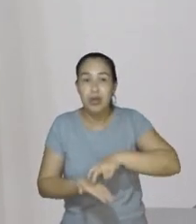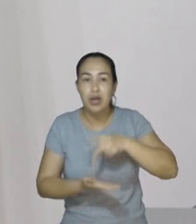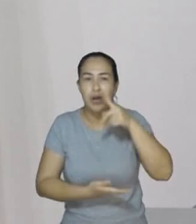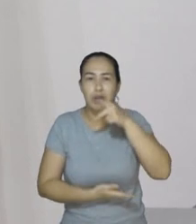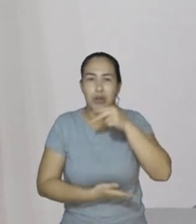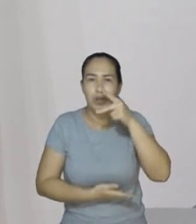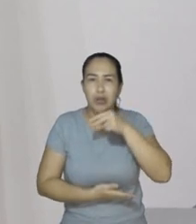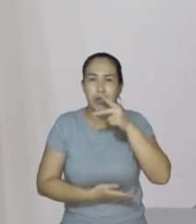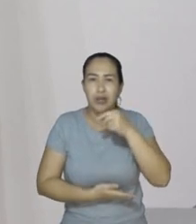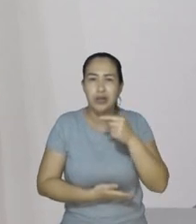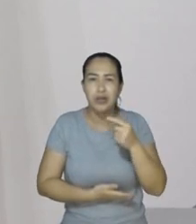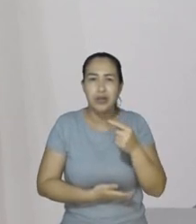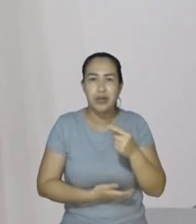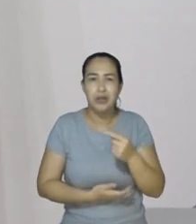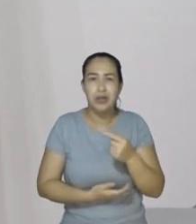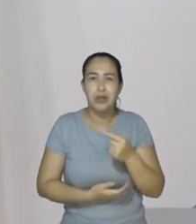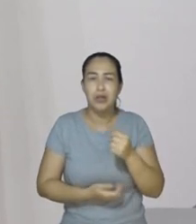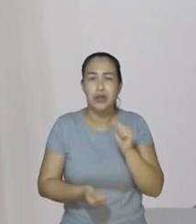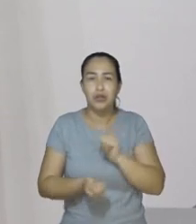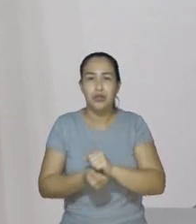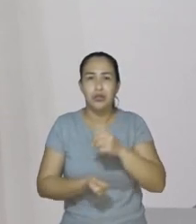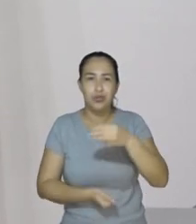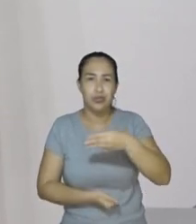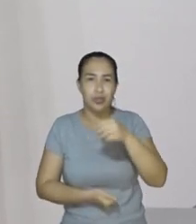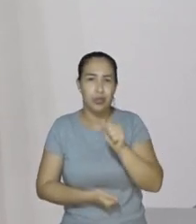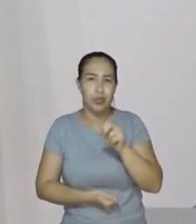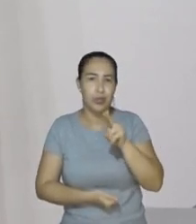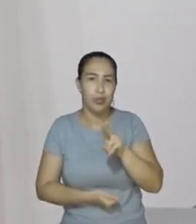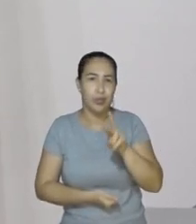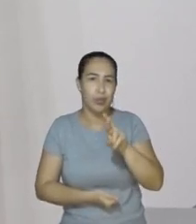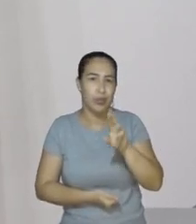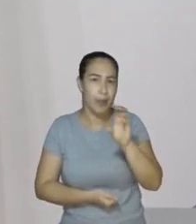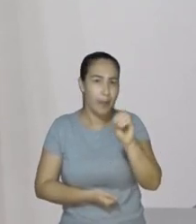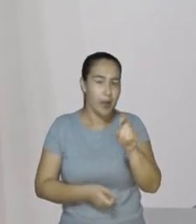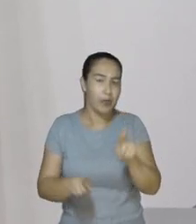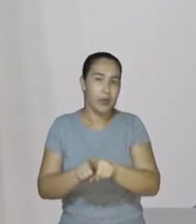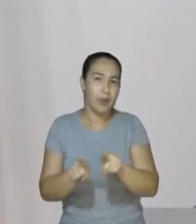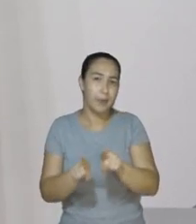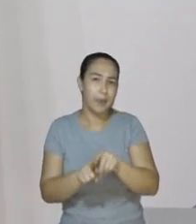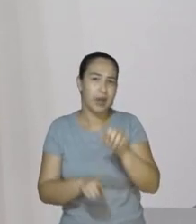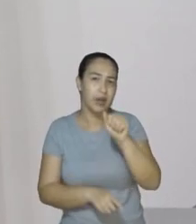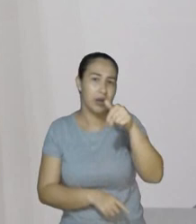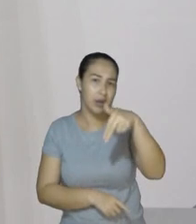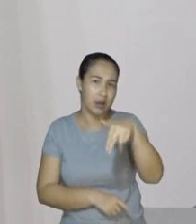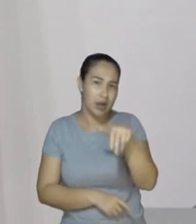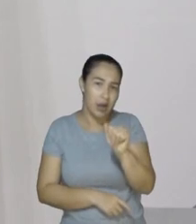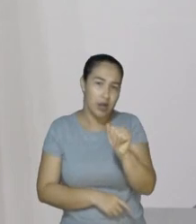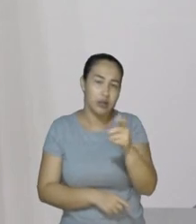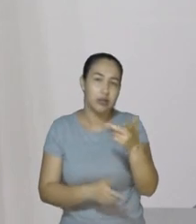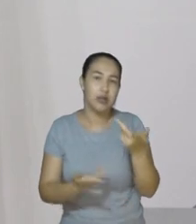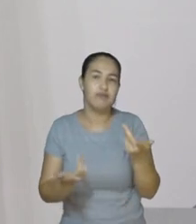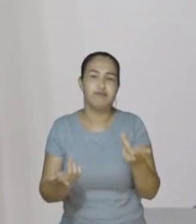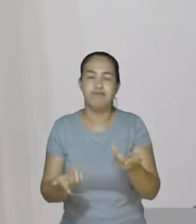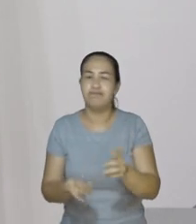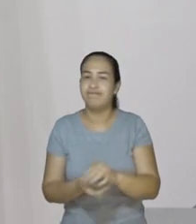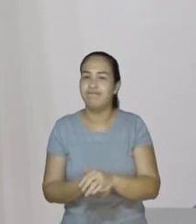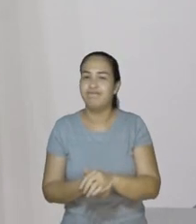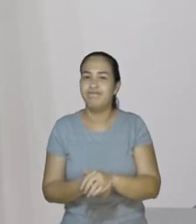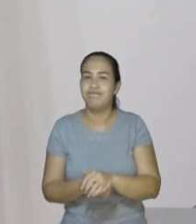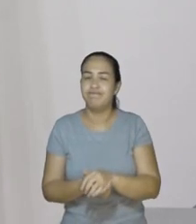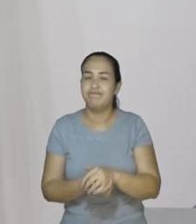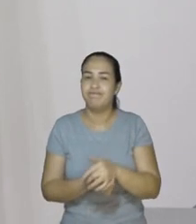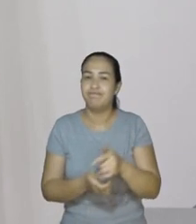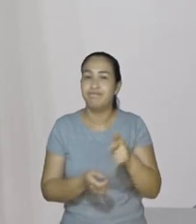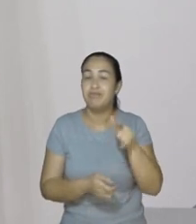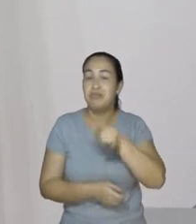pela manhã nós tínhamos com o Mauro, ex-presidente desta casa, também a deputada Ana, que esteve conosco. Tive a honra de poder estar aqui pela manhã